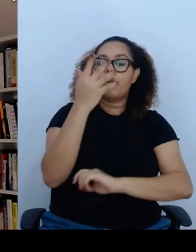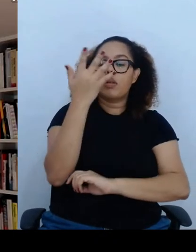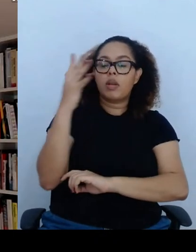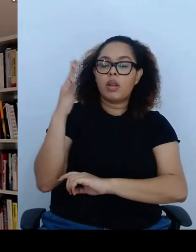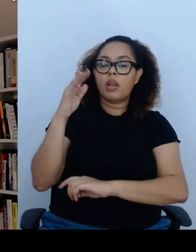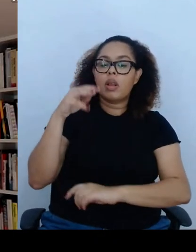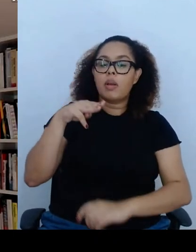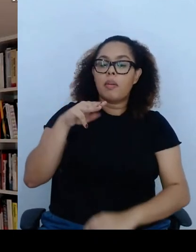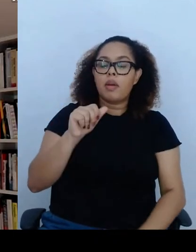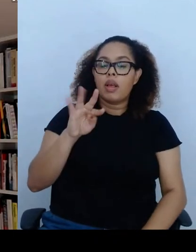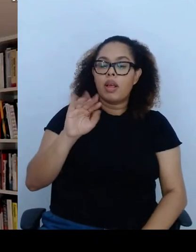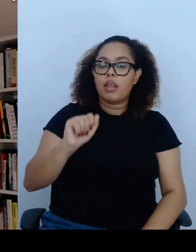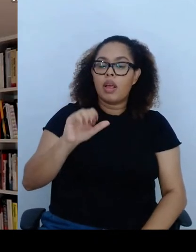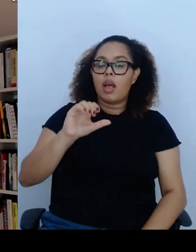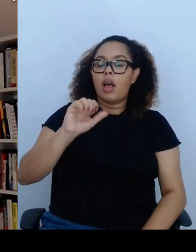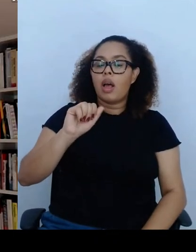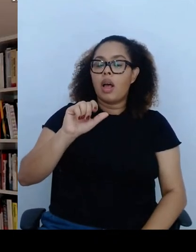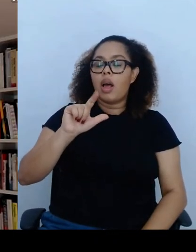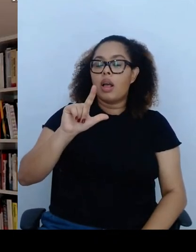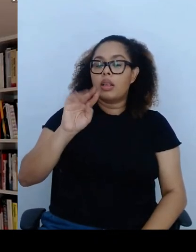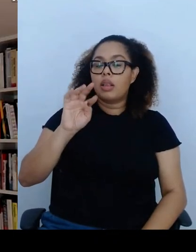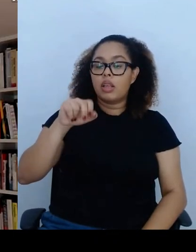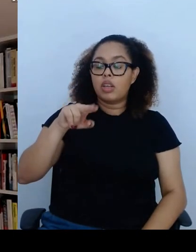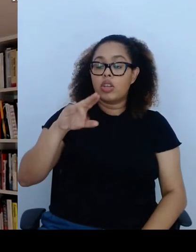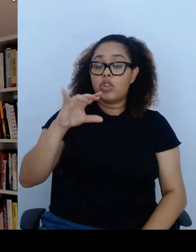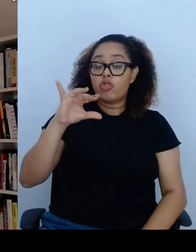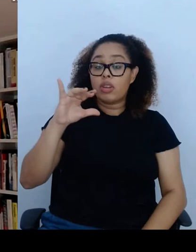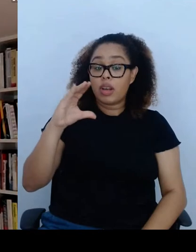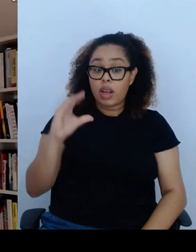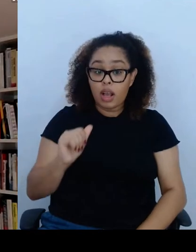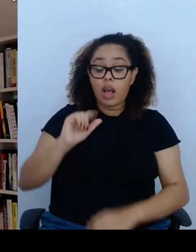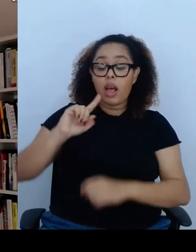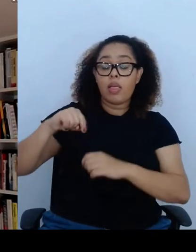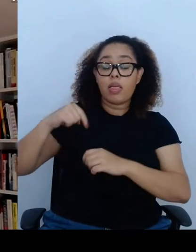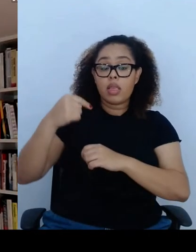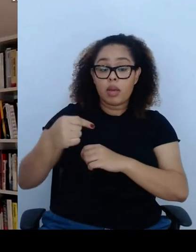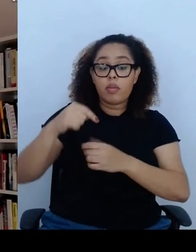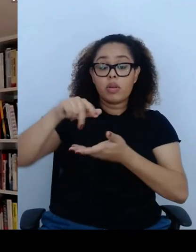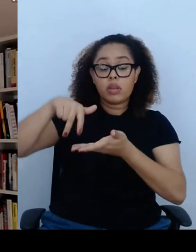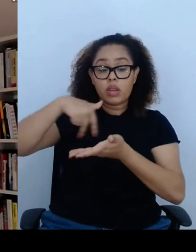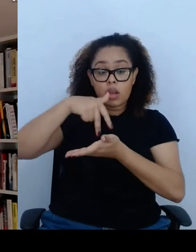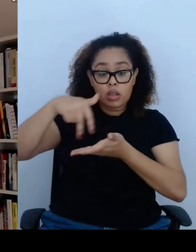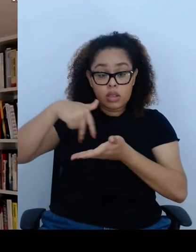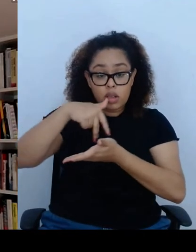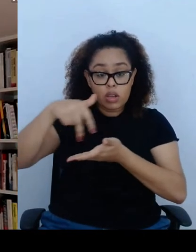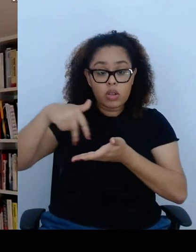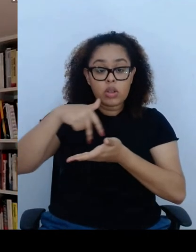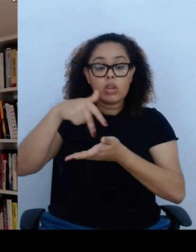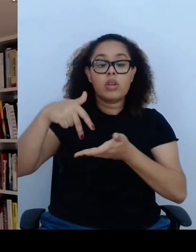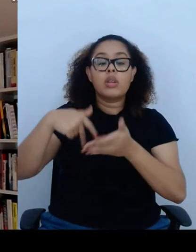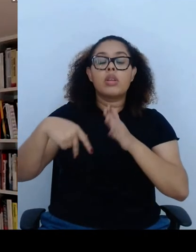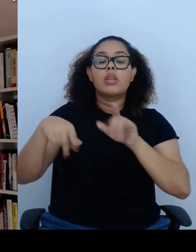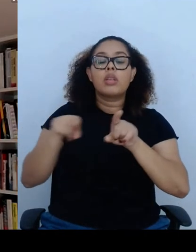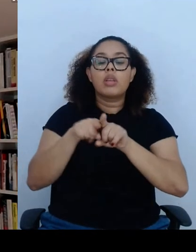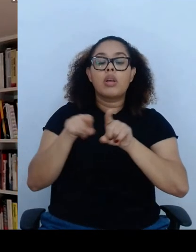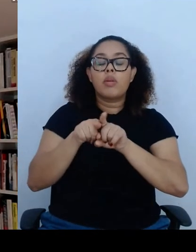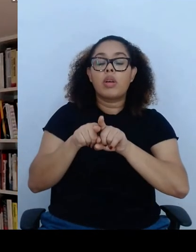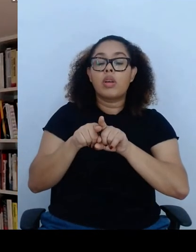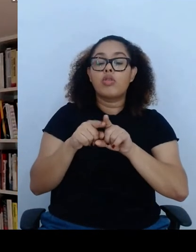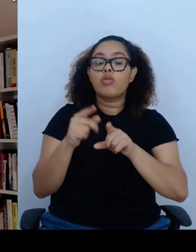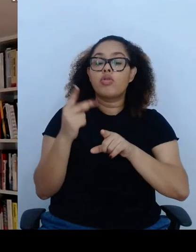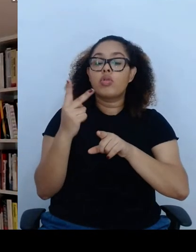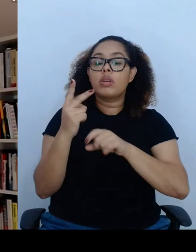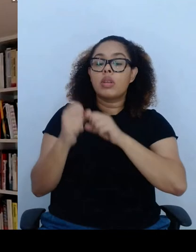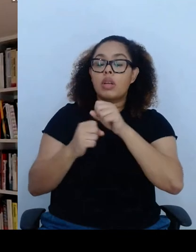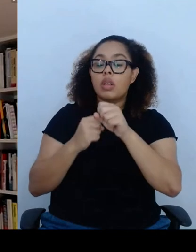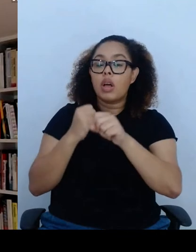da dança em 2021-22 o ano acabou se transformando num biênio por foi